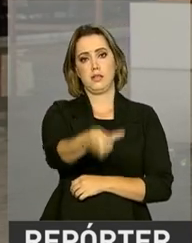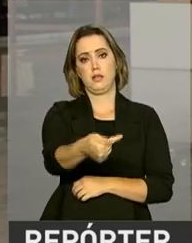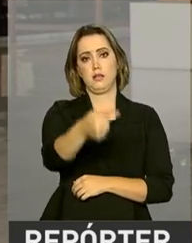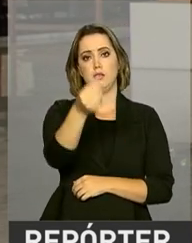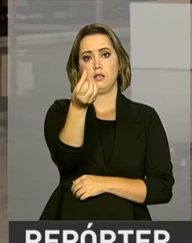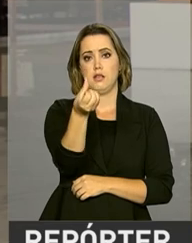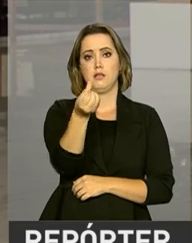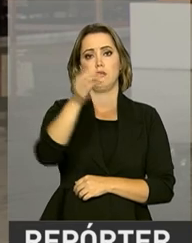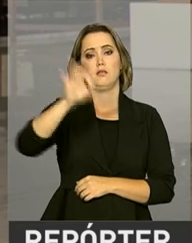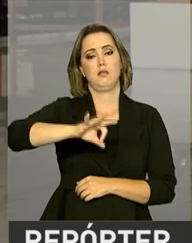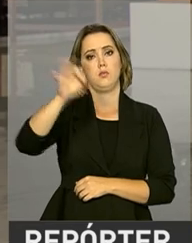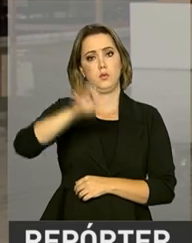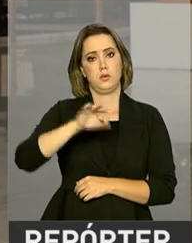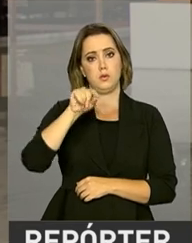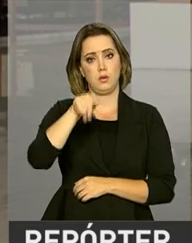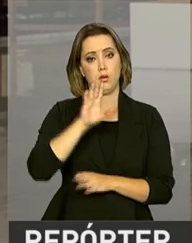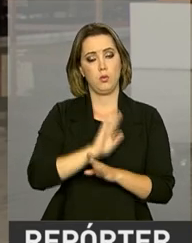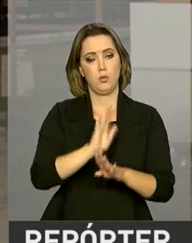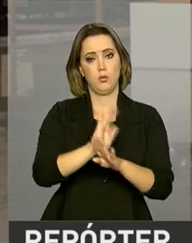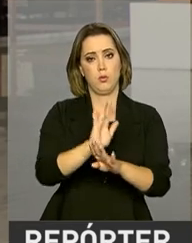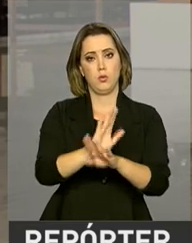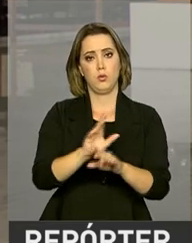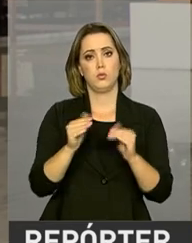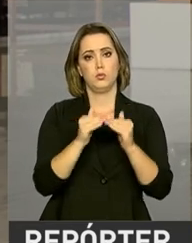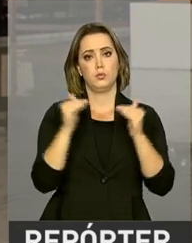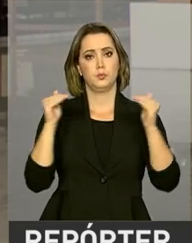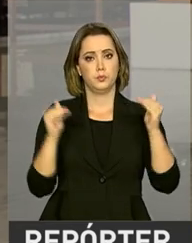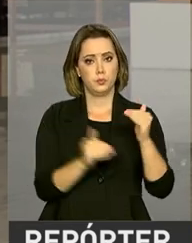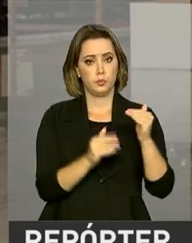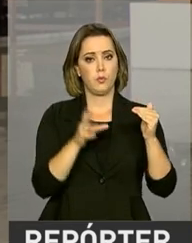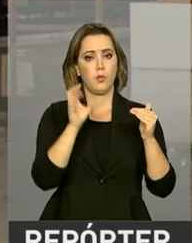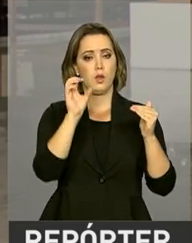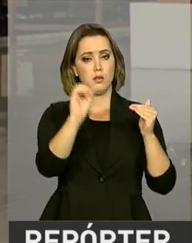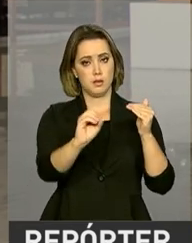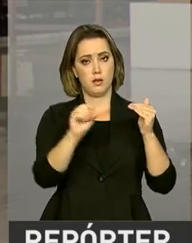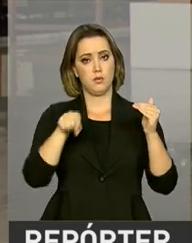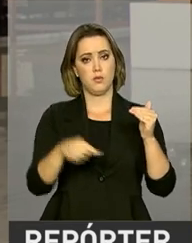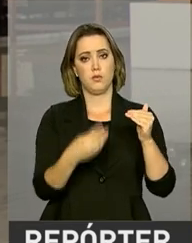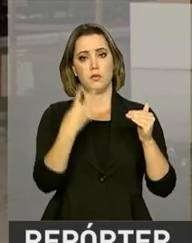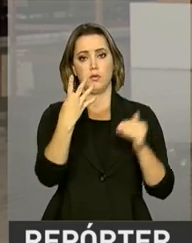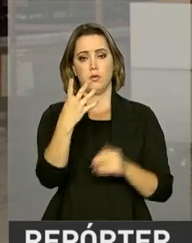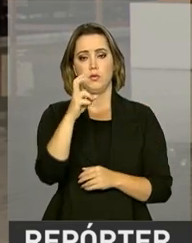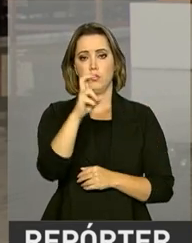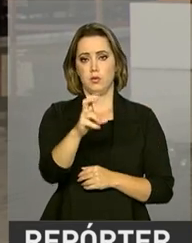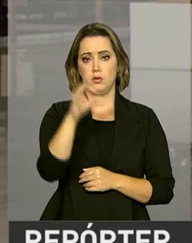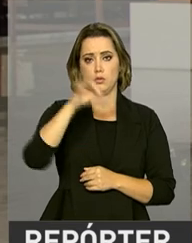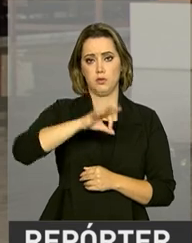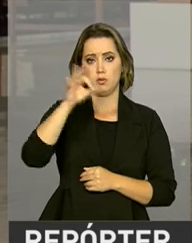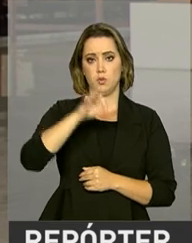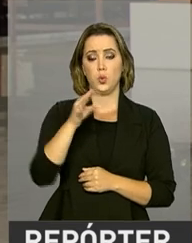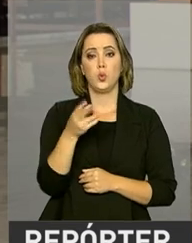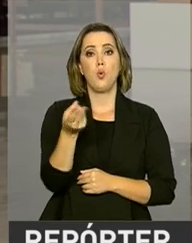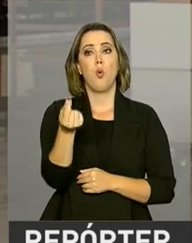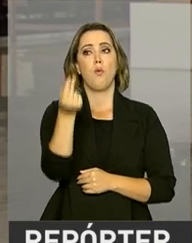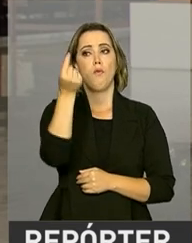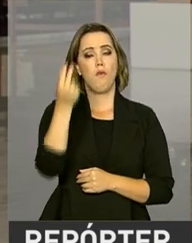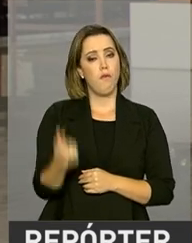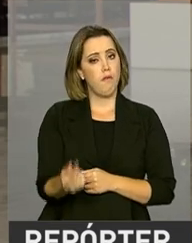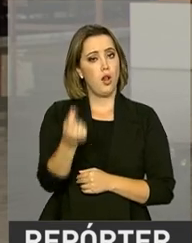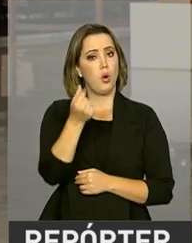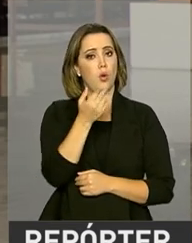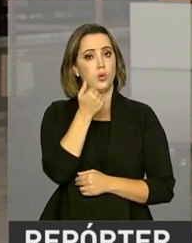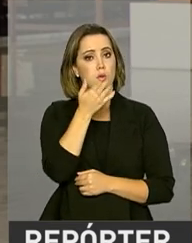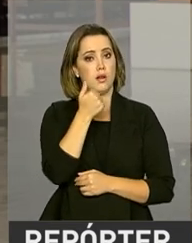contribuiu para o resultado de fevereiro a queda de 0,45 por cento no preço dos alimentos e das